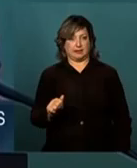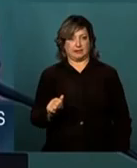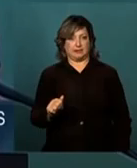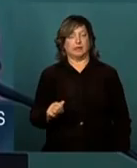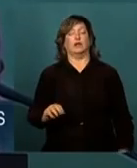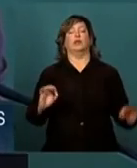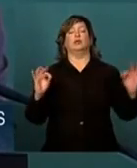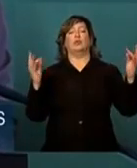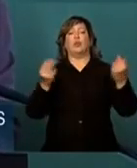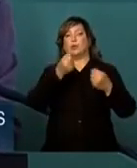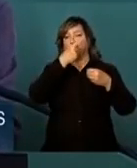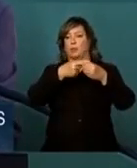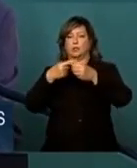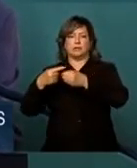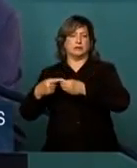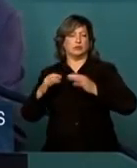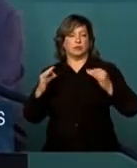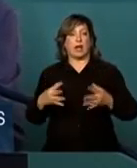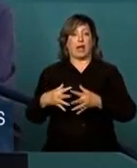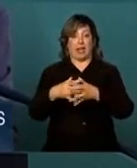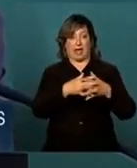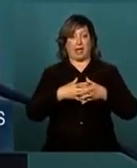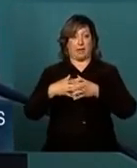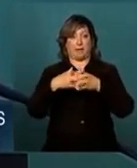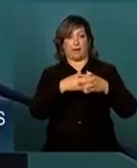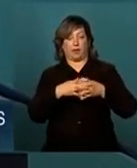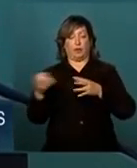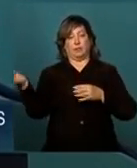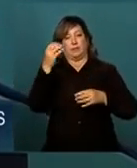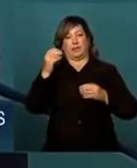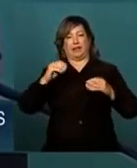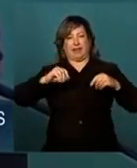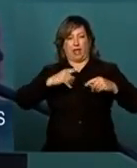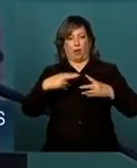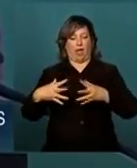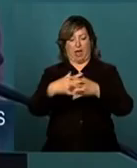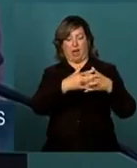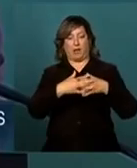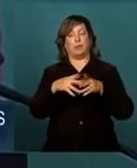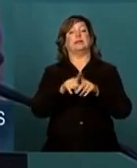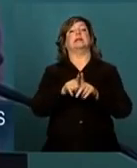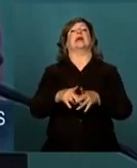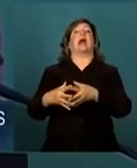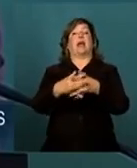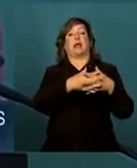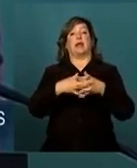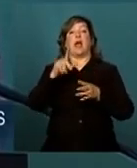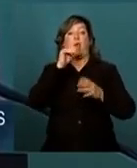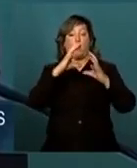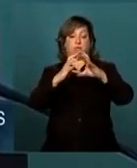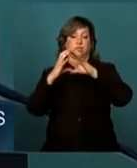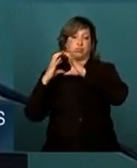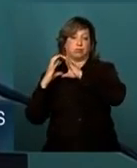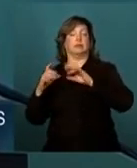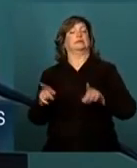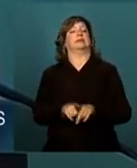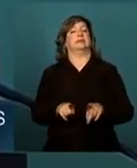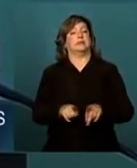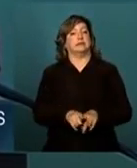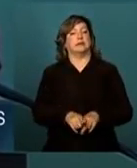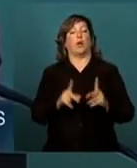para todos os municípios o caminhão caçamba, o caminhão pipa e, como já